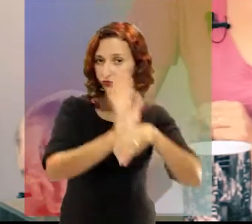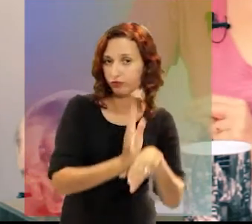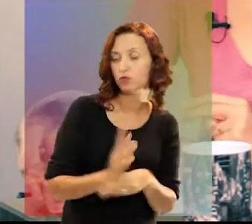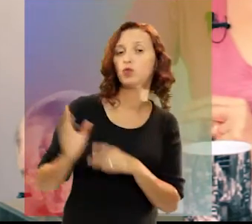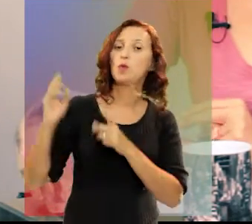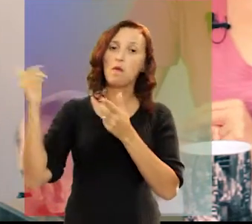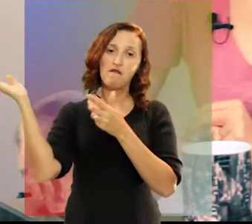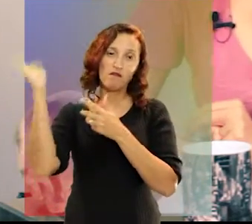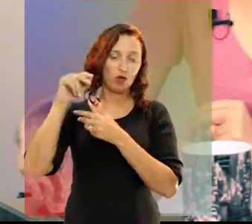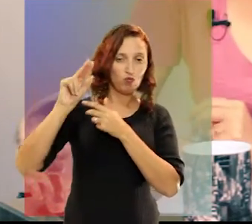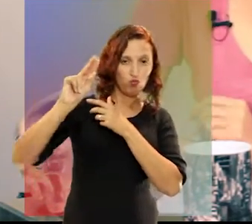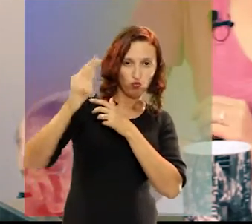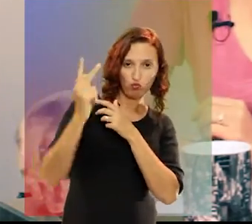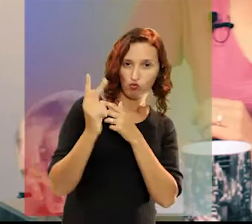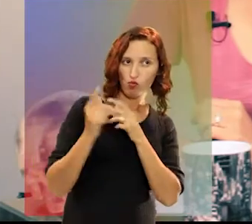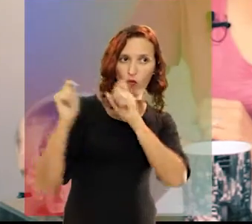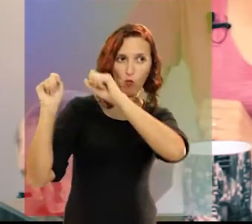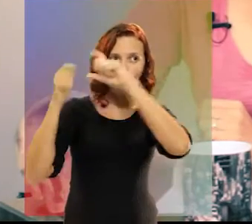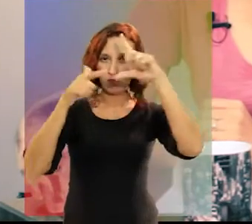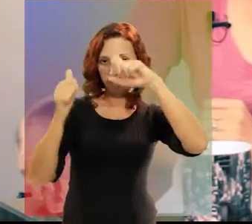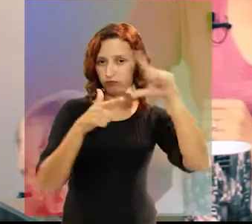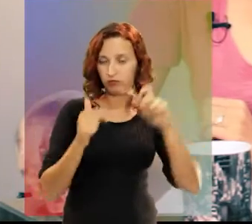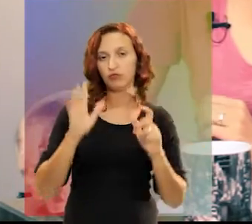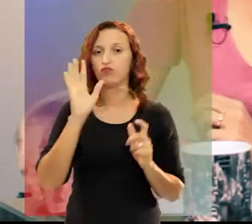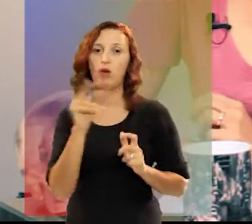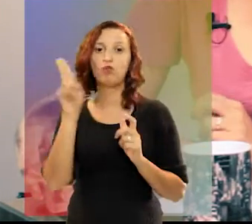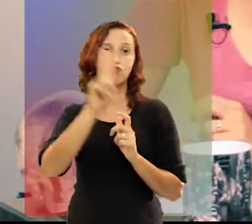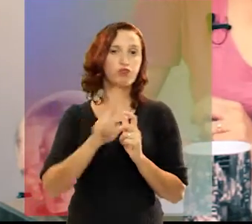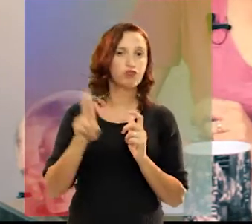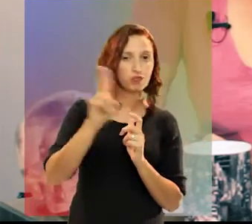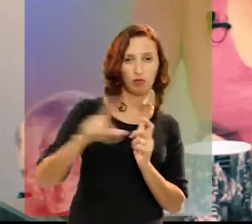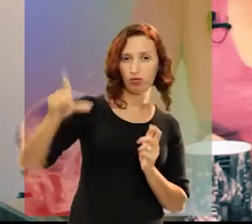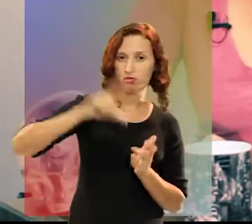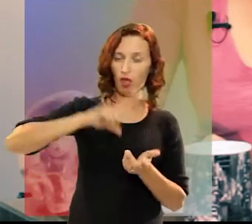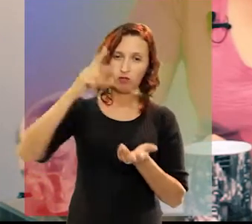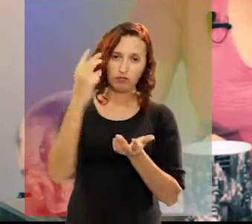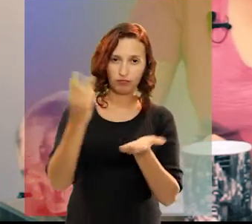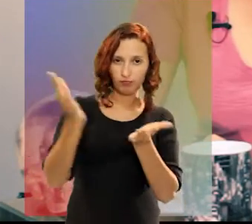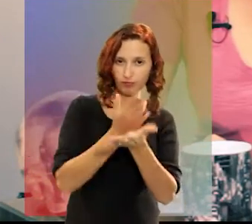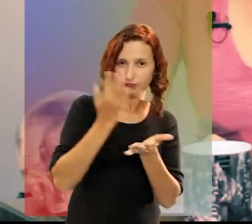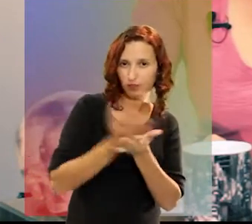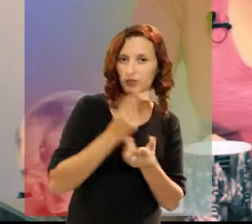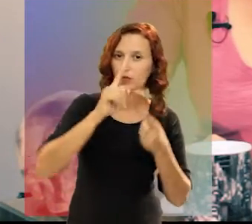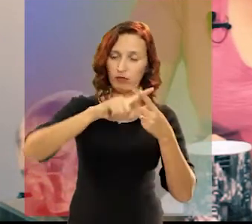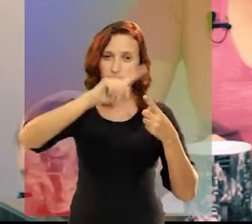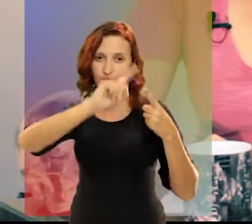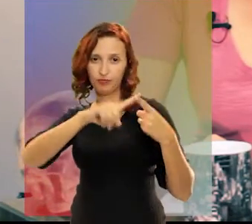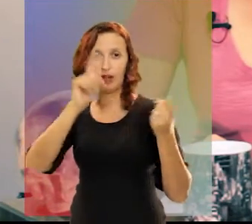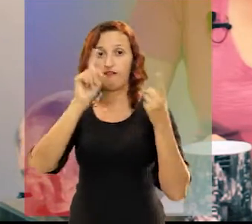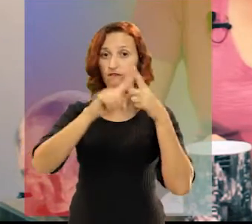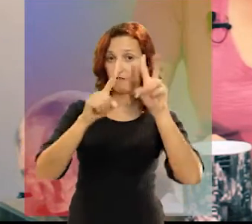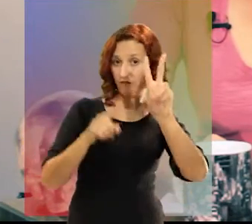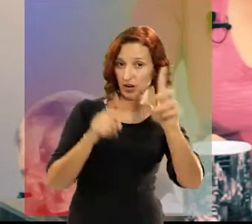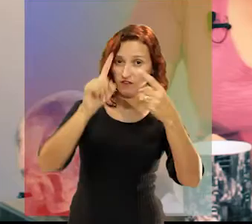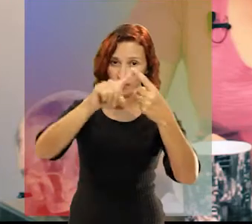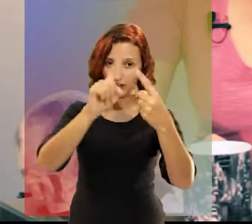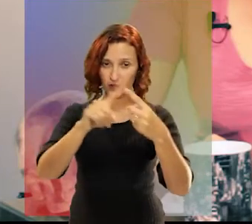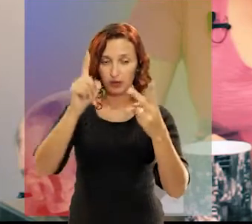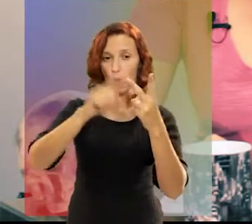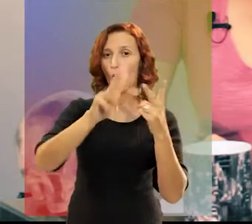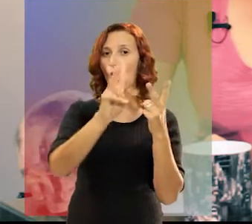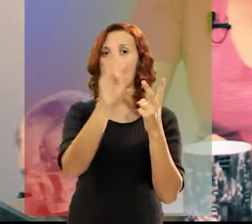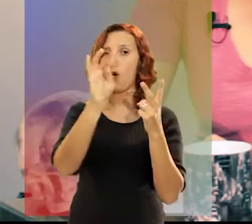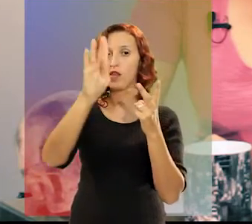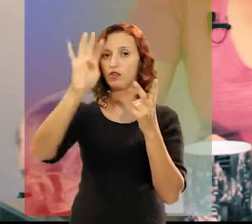que são oriundos de HQs e a gente usou os HQs também de alguma forma. As 3 obras utilizadas e analisadas nesse vídeo são o V de Vingança